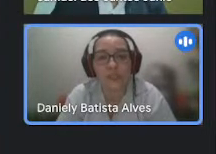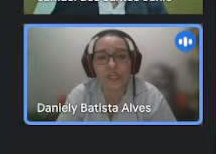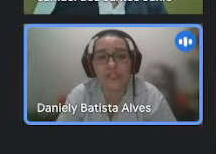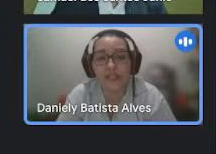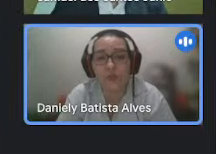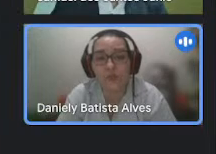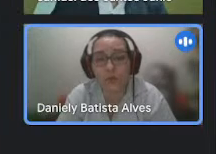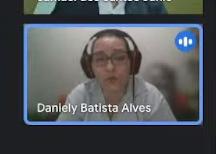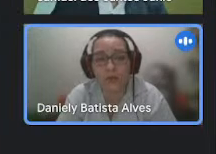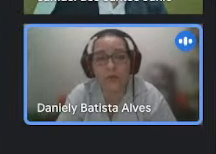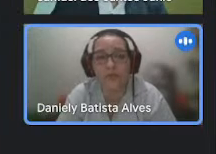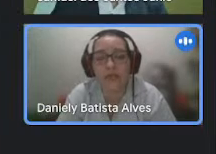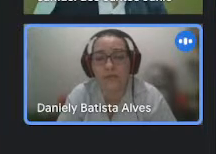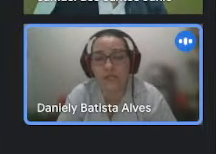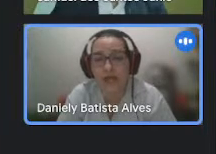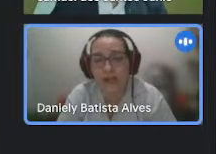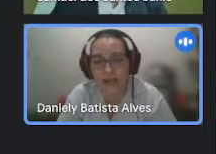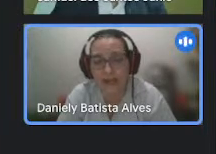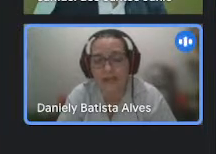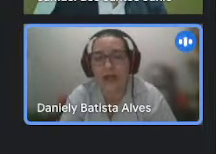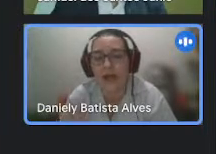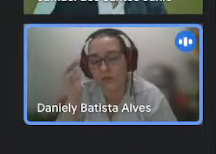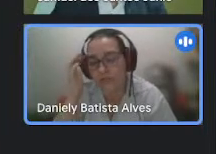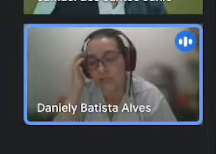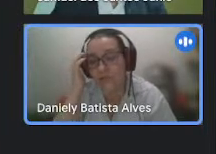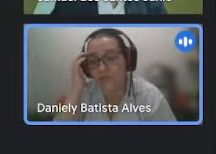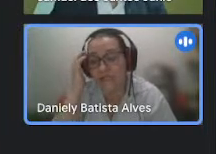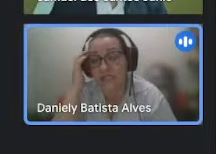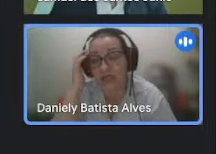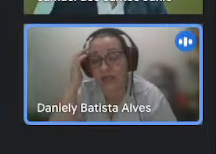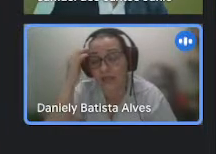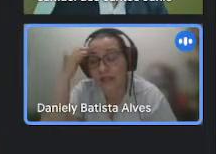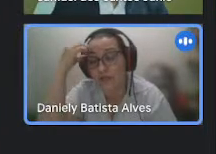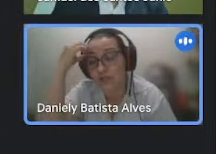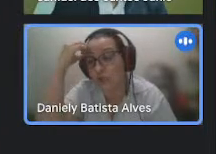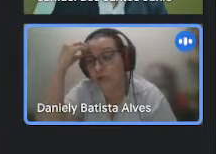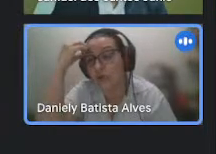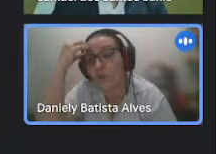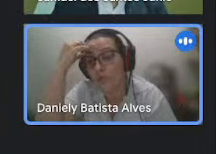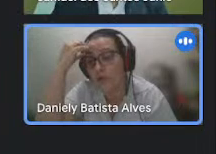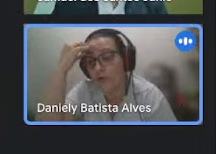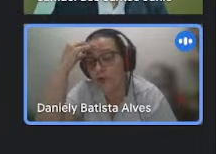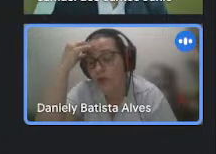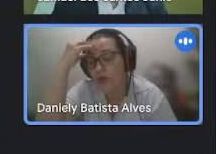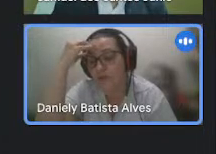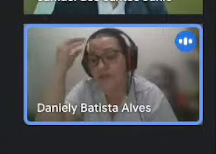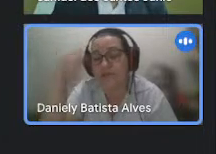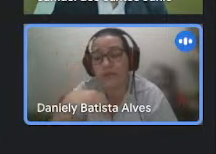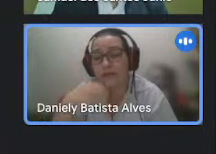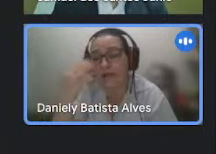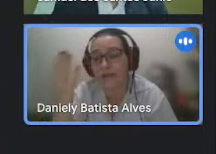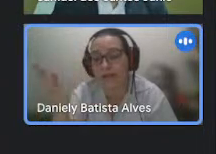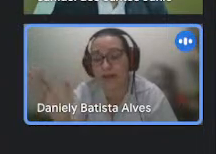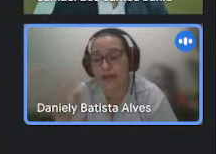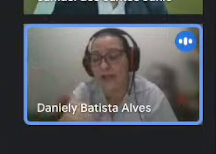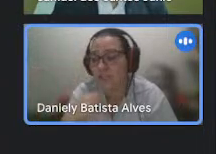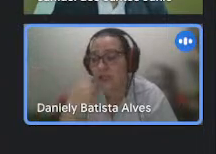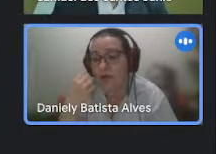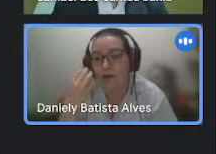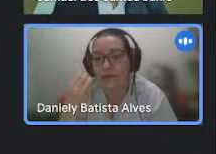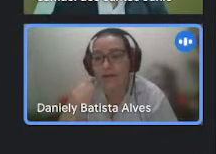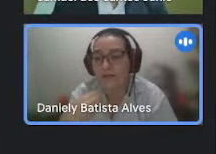informações de acesso público nos termos da lei, tá? Ou seja, pesquisa dados de domínio público. Você entra na